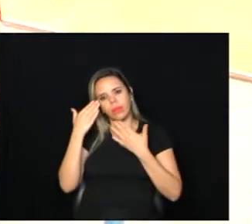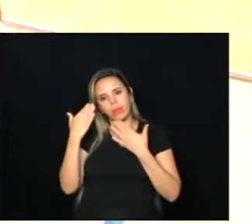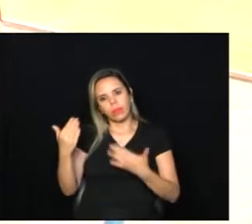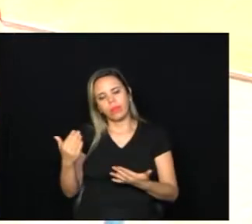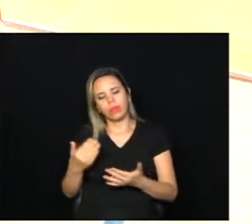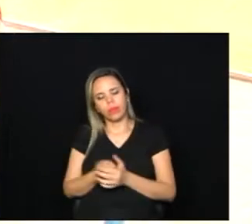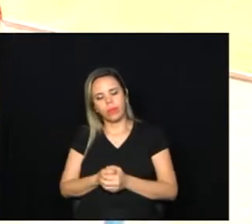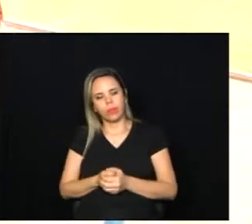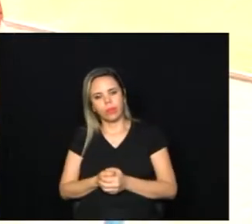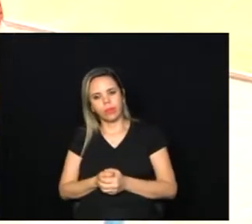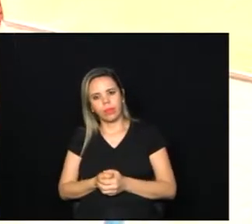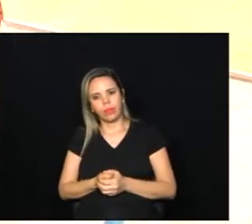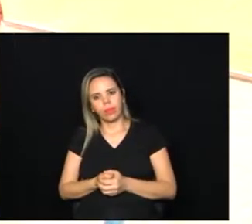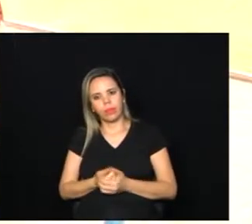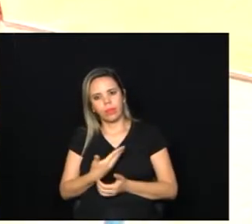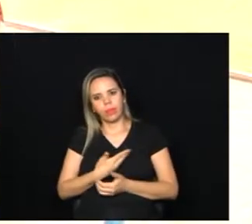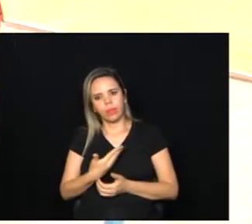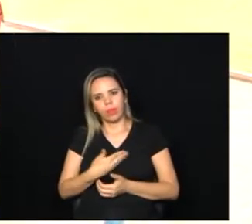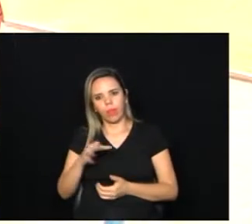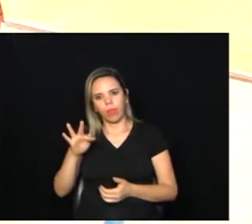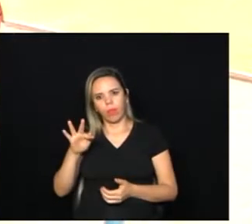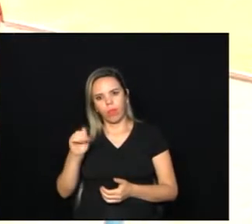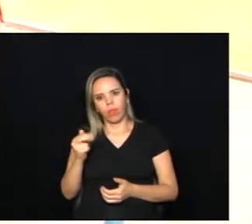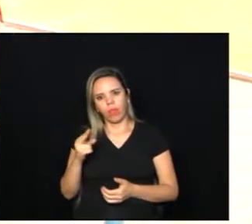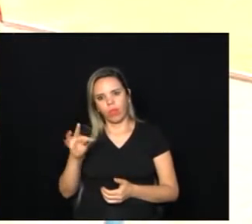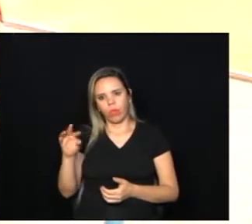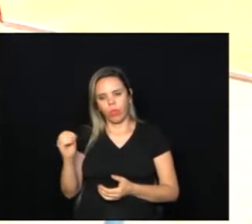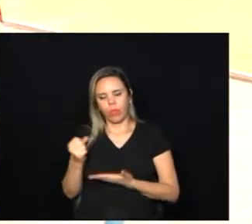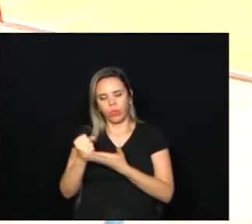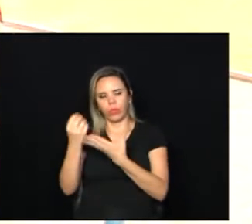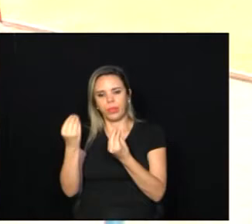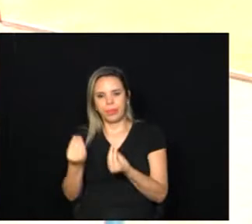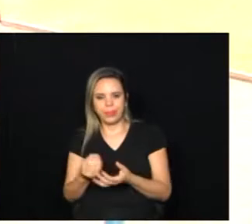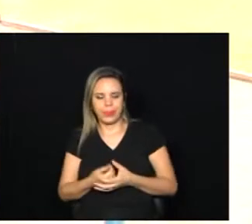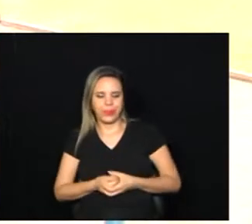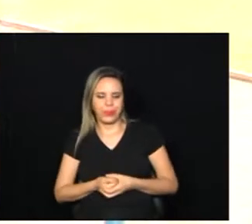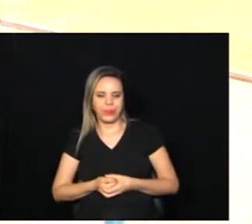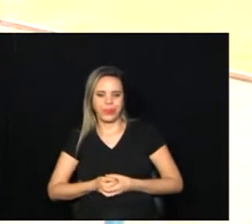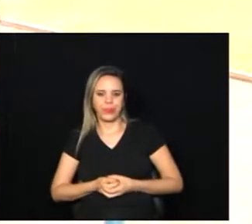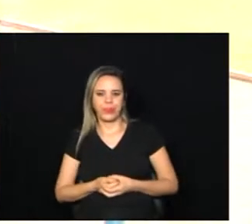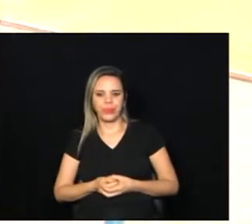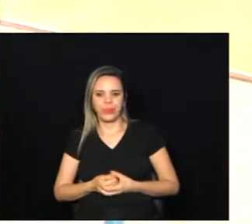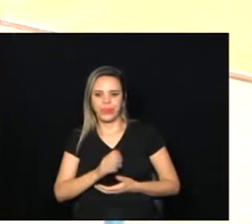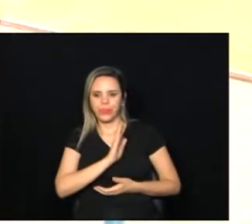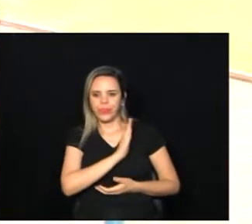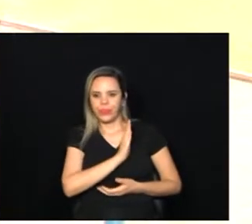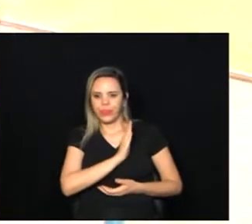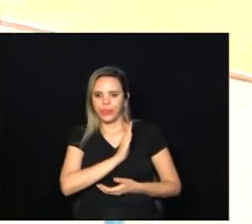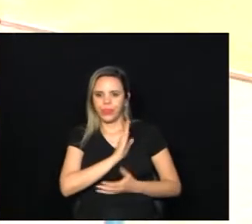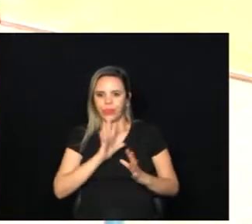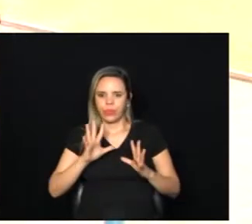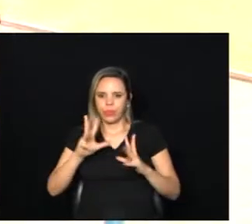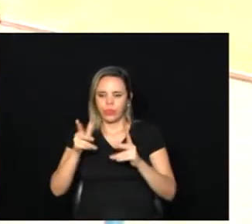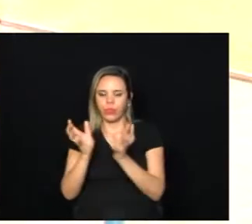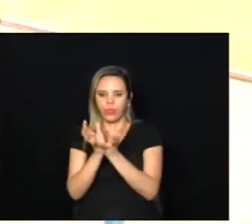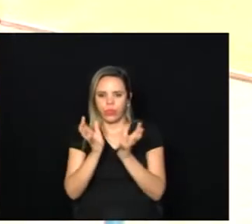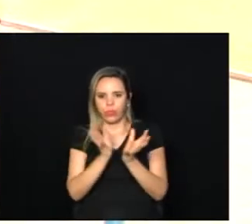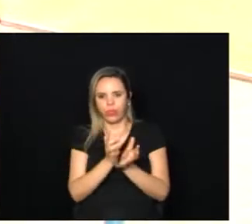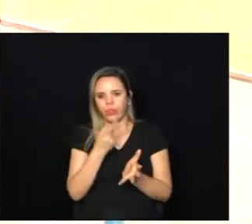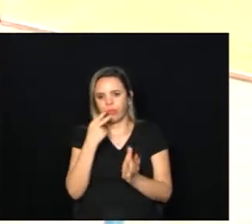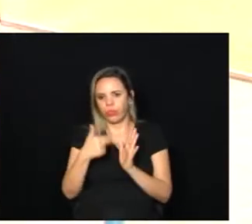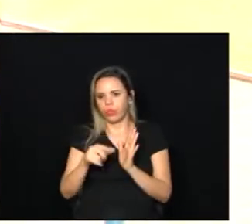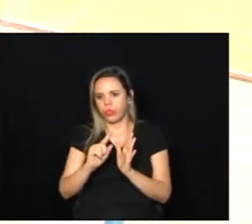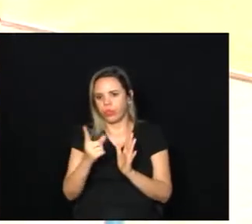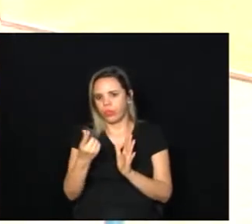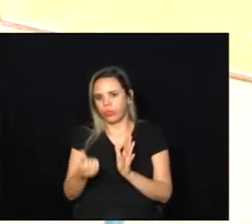também, gente, nosso amigo Fausto, que ajudou a gente muito aí também, né, de coração. Todas as equipes, não vou falar o nome